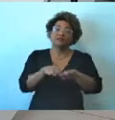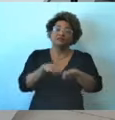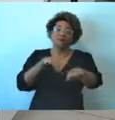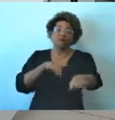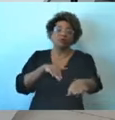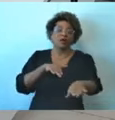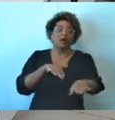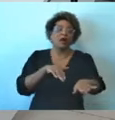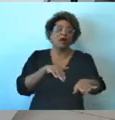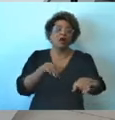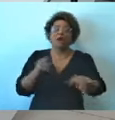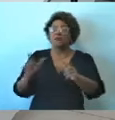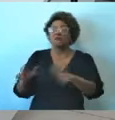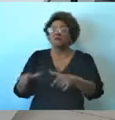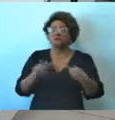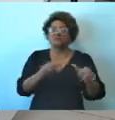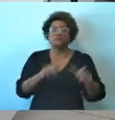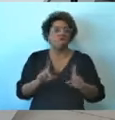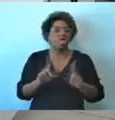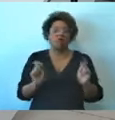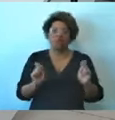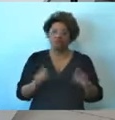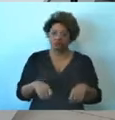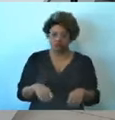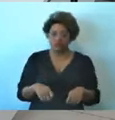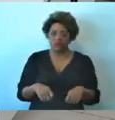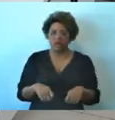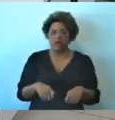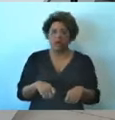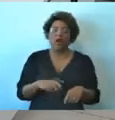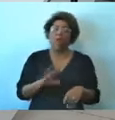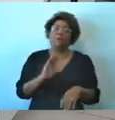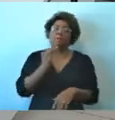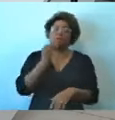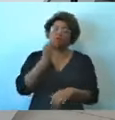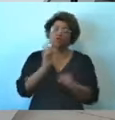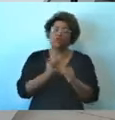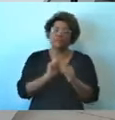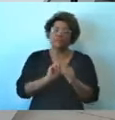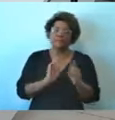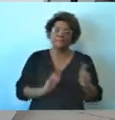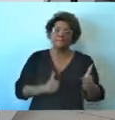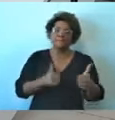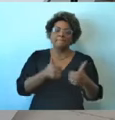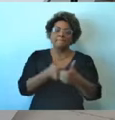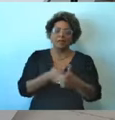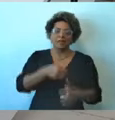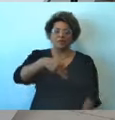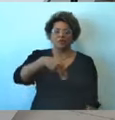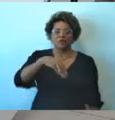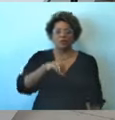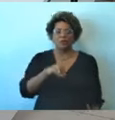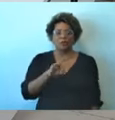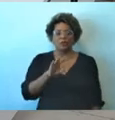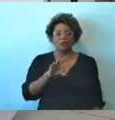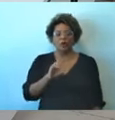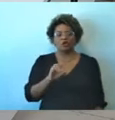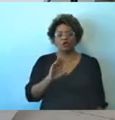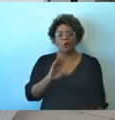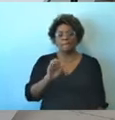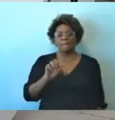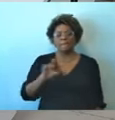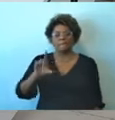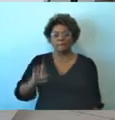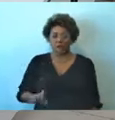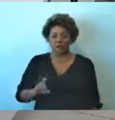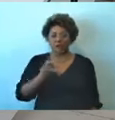essa faixa azul próximo dos motobox. Então, um exemplo aqui, mais ou menos rabiscado aqui, mas dá para entender. A gente tem a faixa 1, a faixa 2 e a faixa 3.